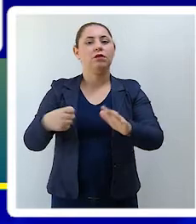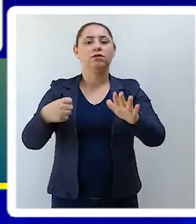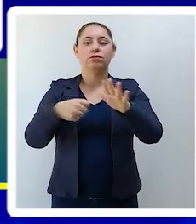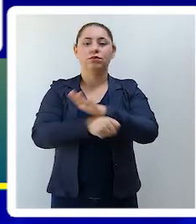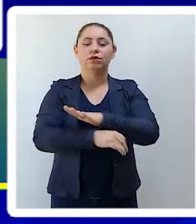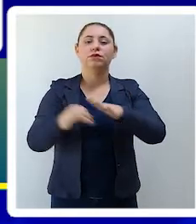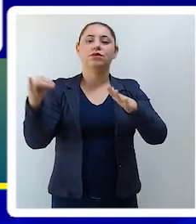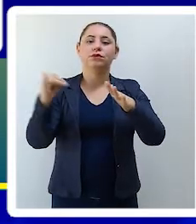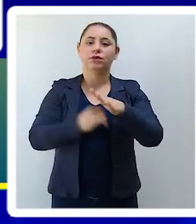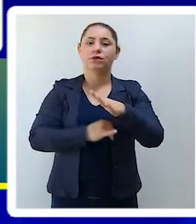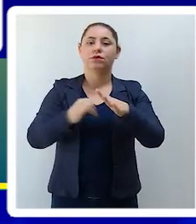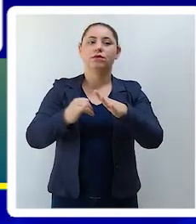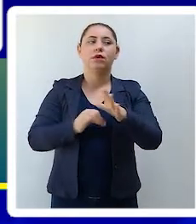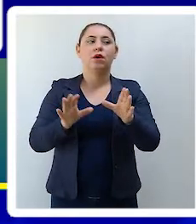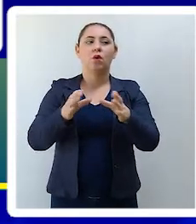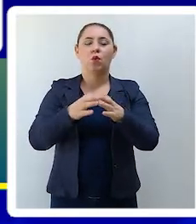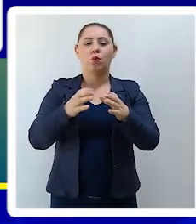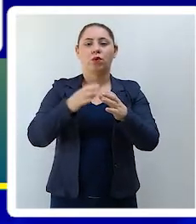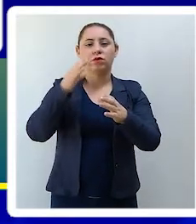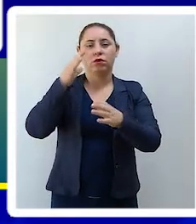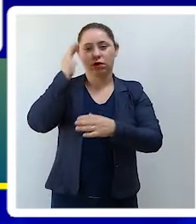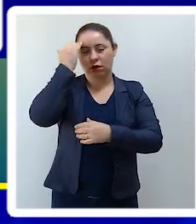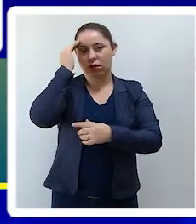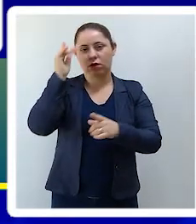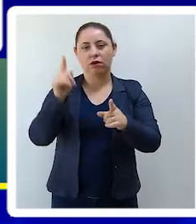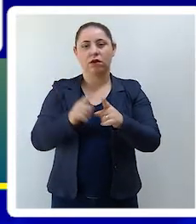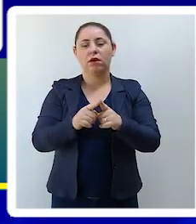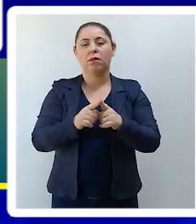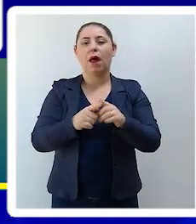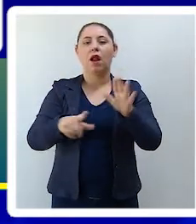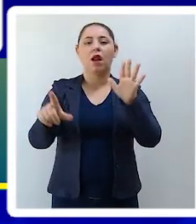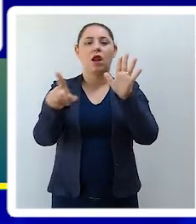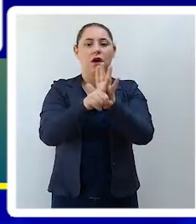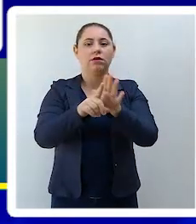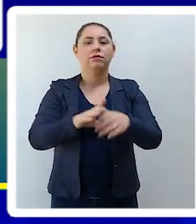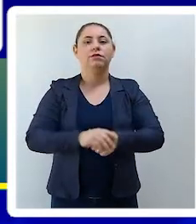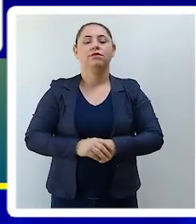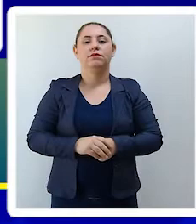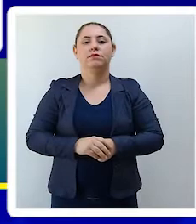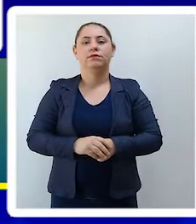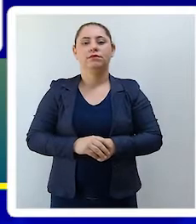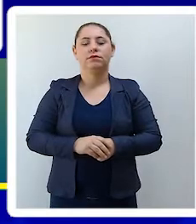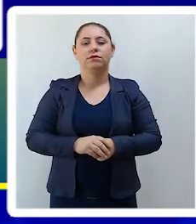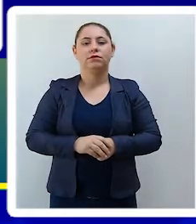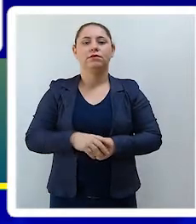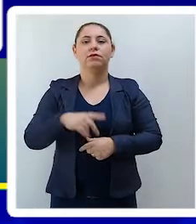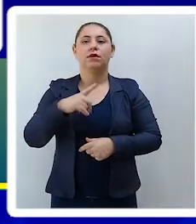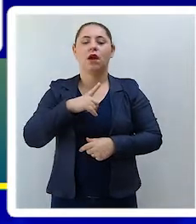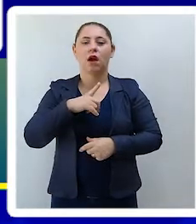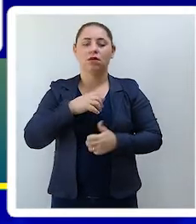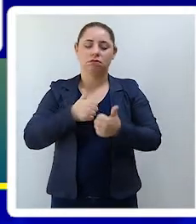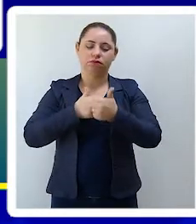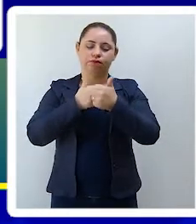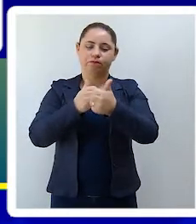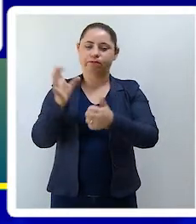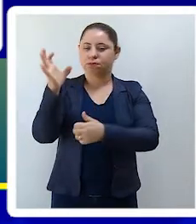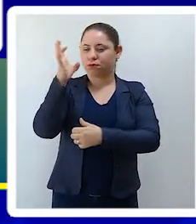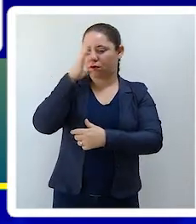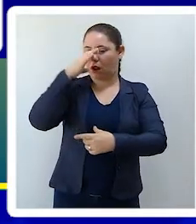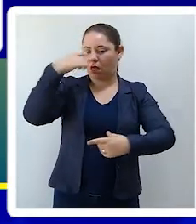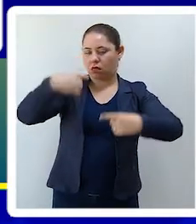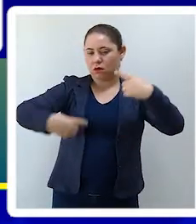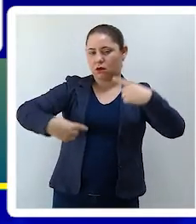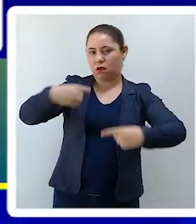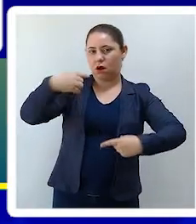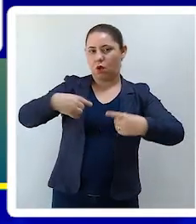institucionalizar esses entendimentos em leis, né? Então, a gente tem acompanhado os debates